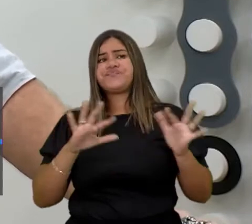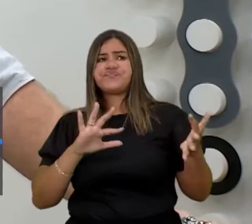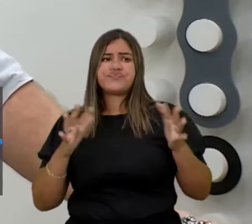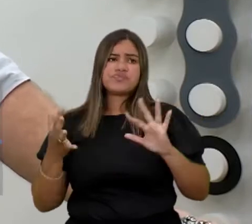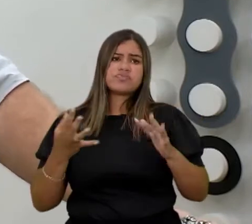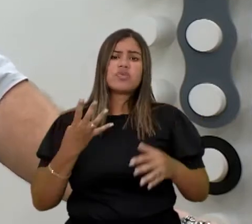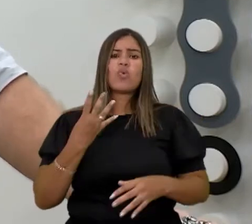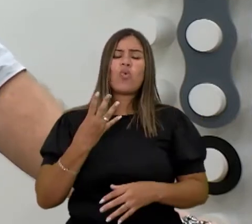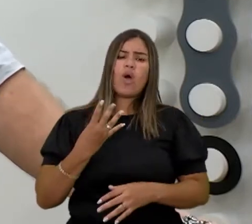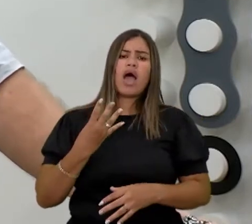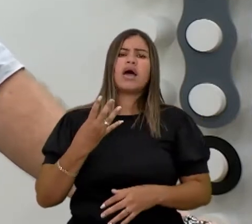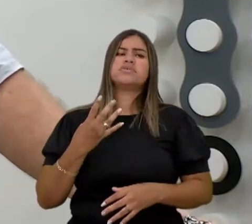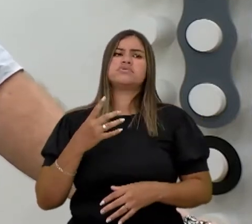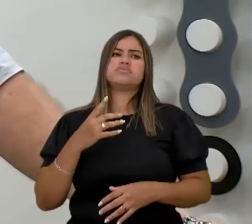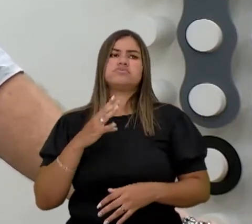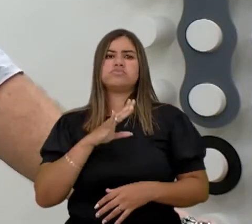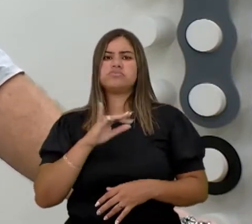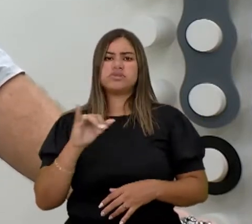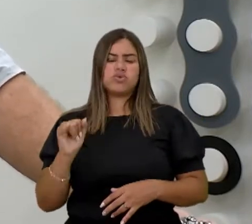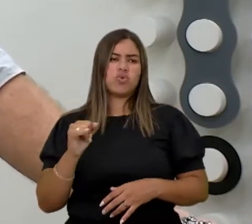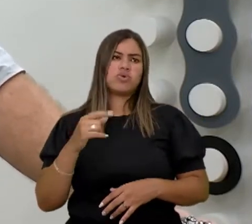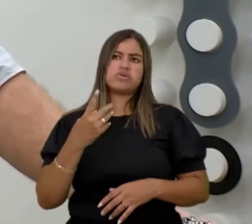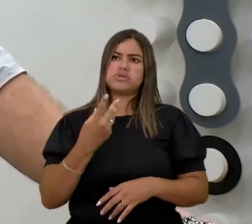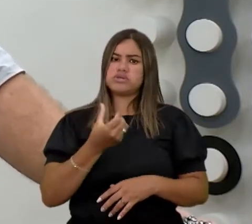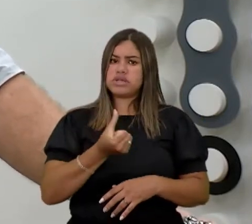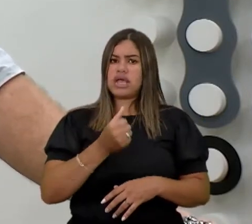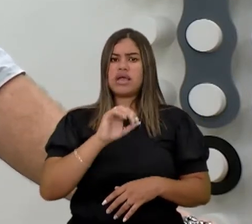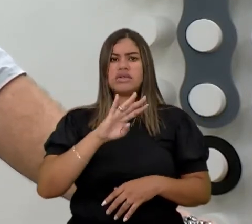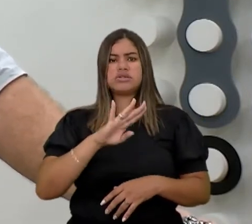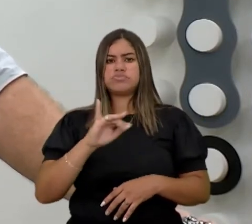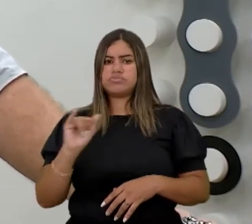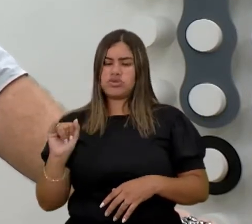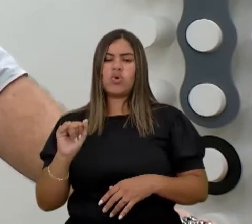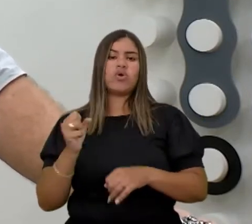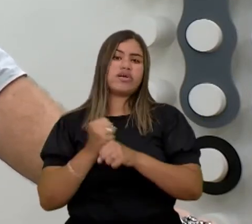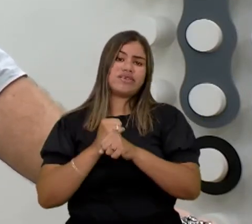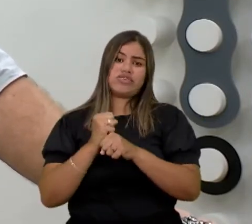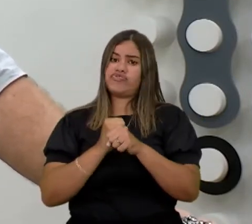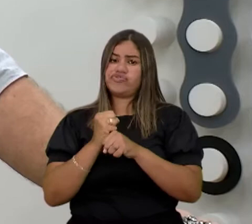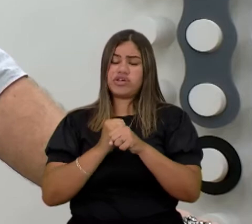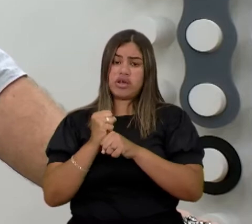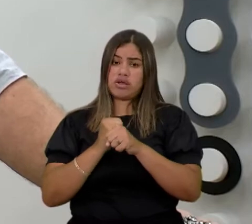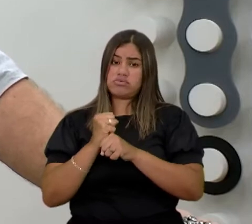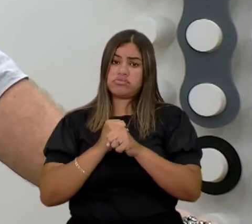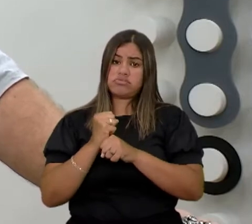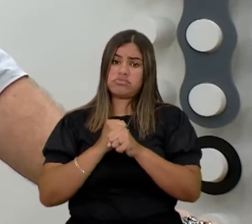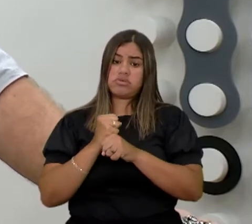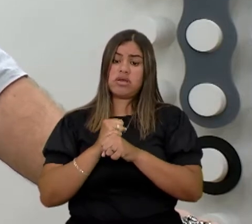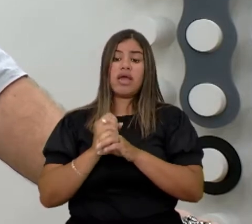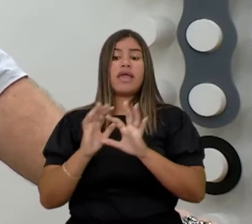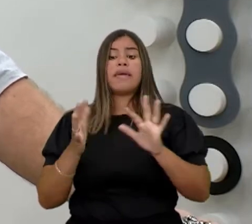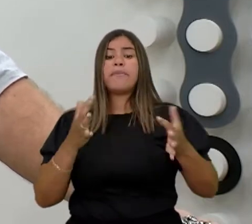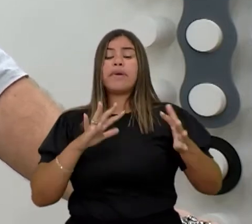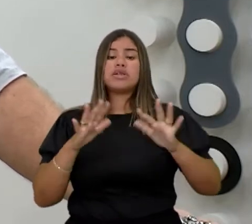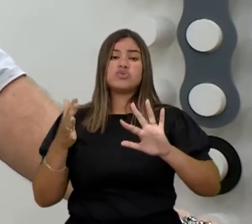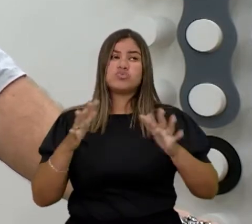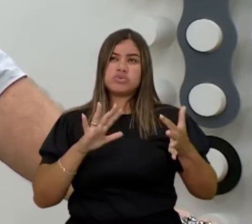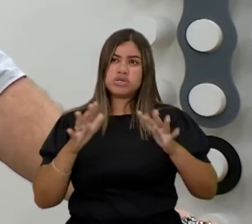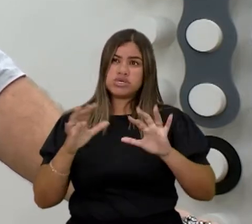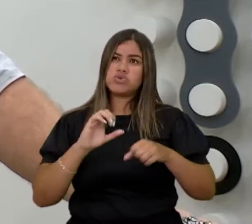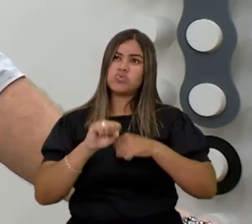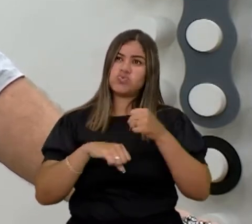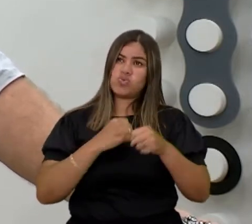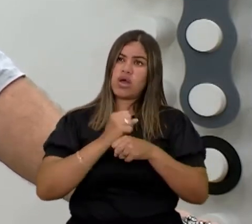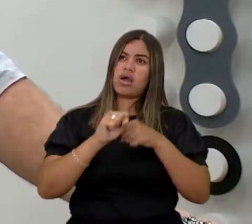600 milhões de anos, né, mais ou menos, sendo que desses anos aí, né, pelo menos 700 milhões